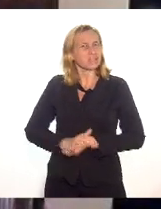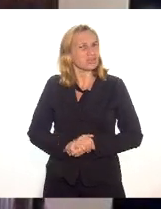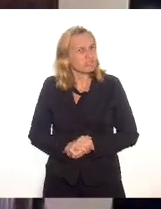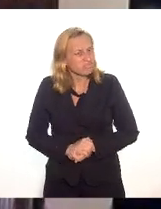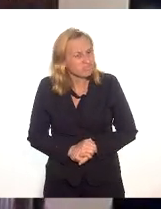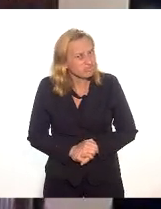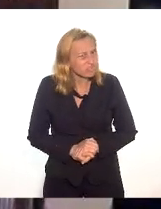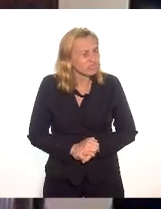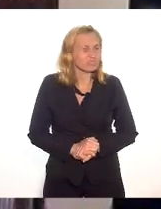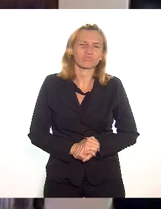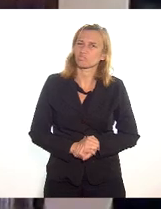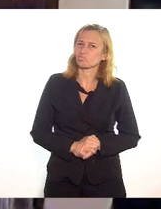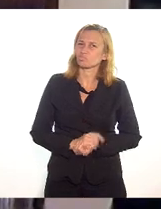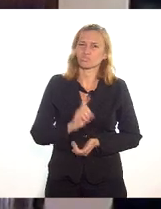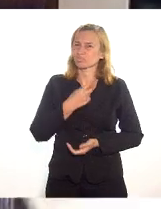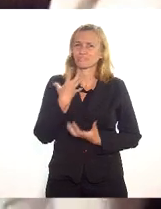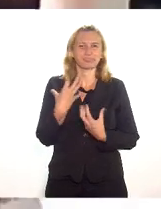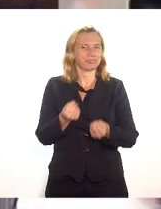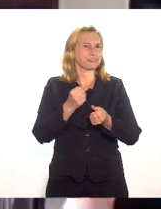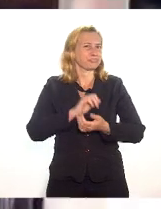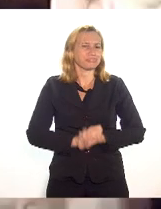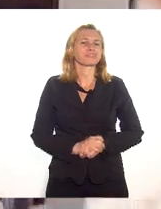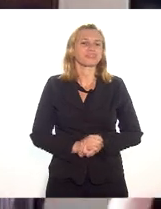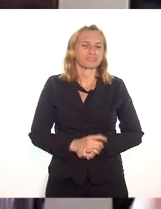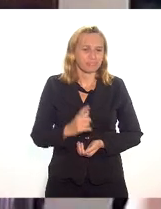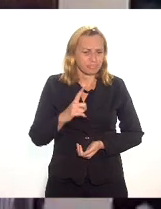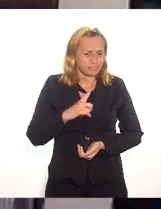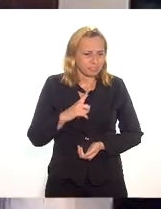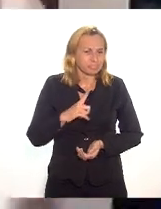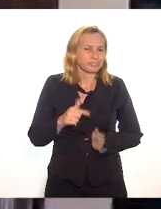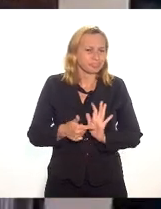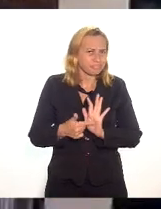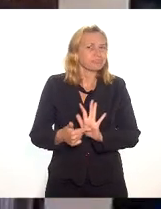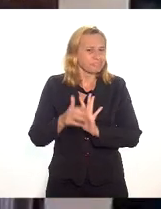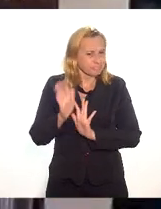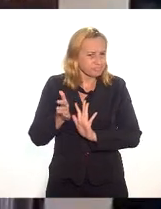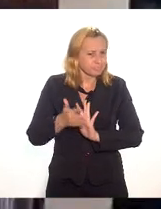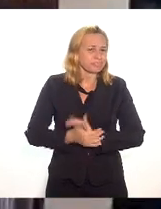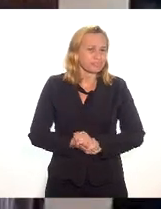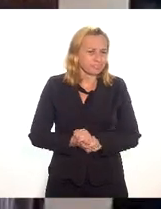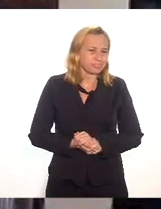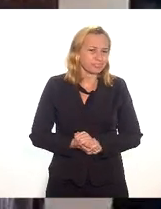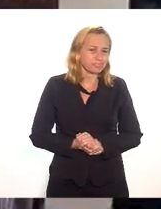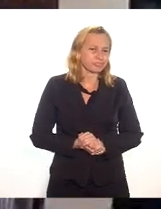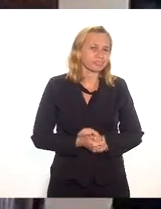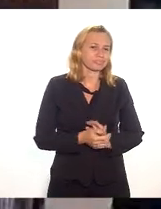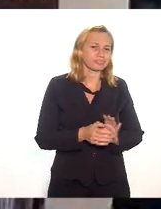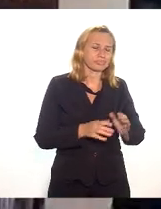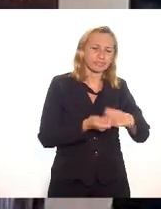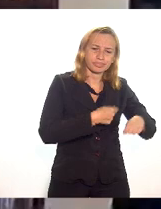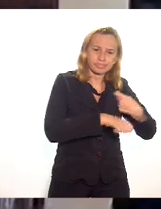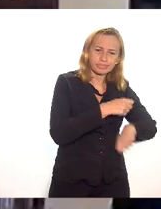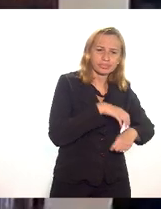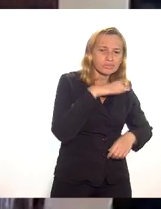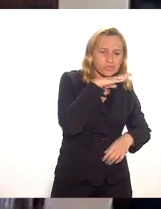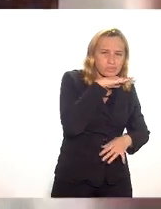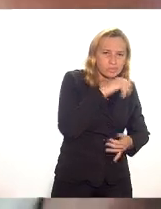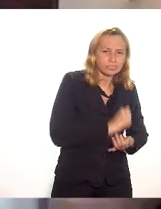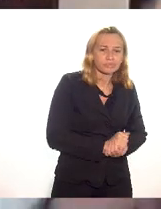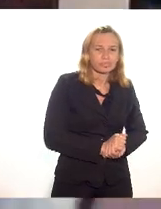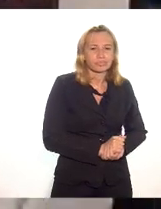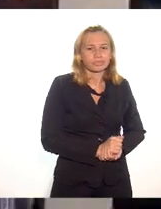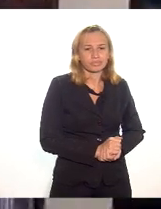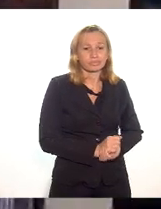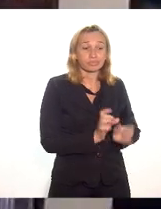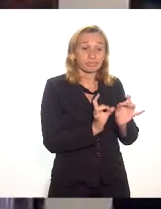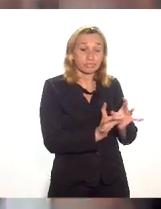alguma, admitir isso daí, que já houve demonstração da administração pública dela dar conta